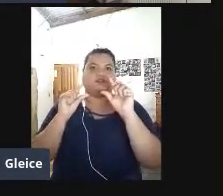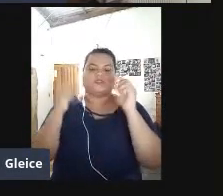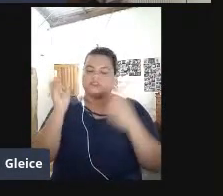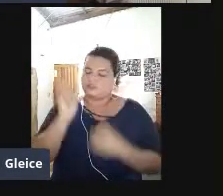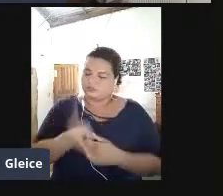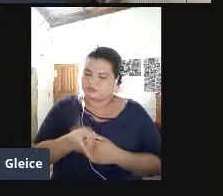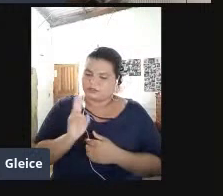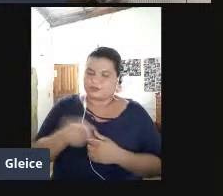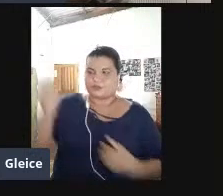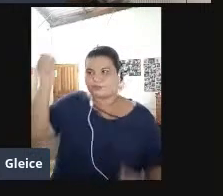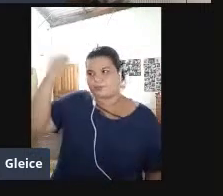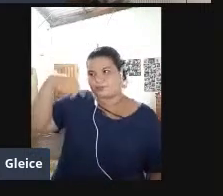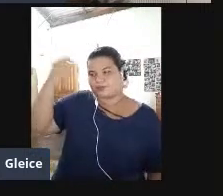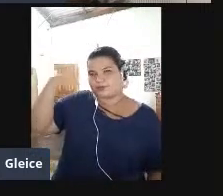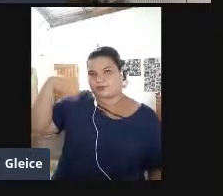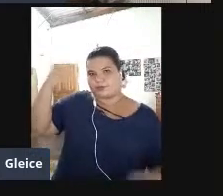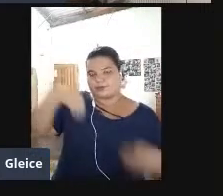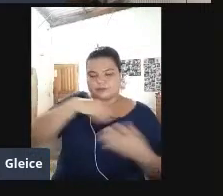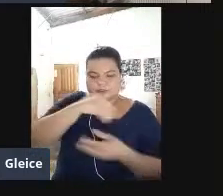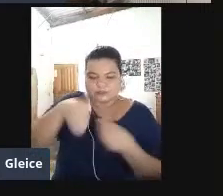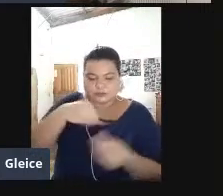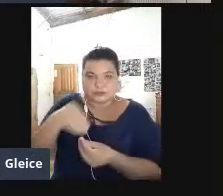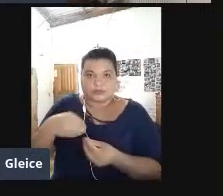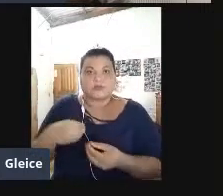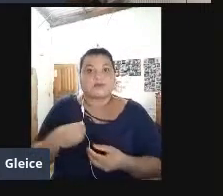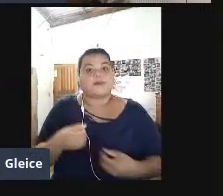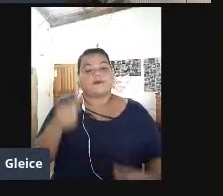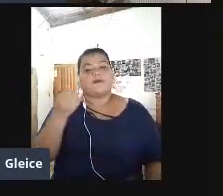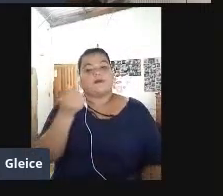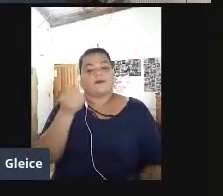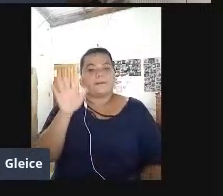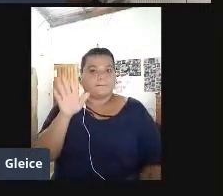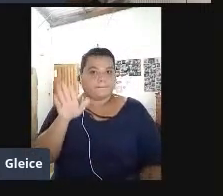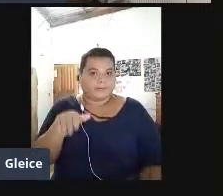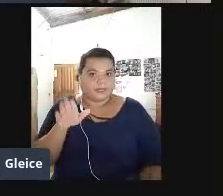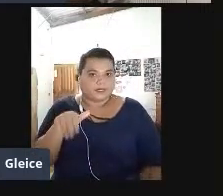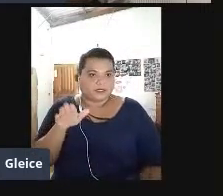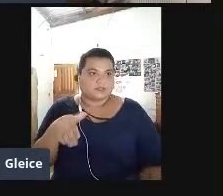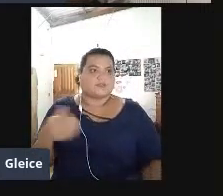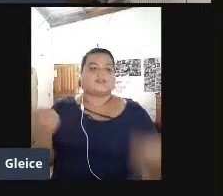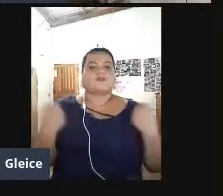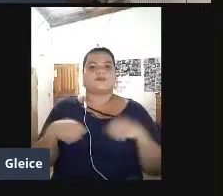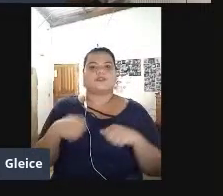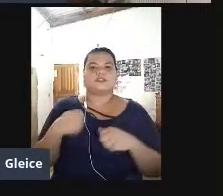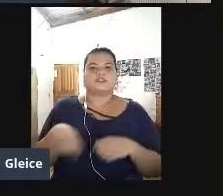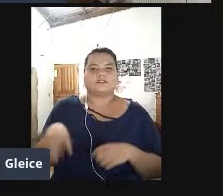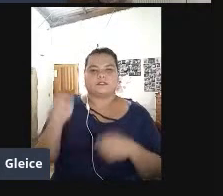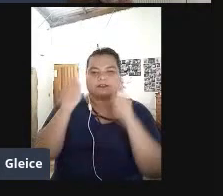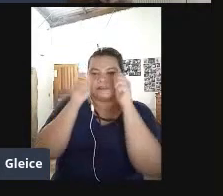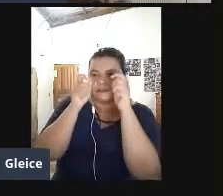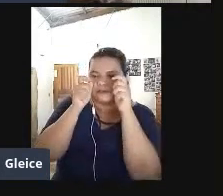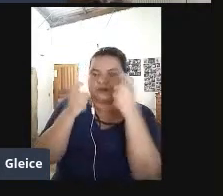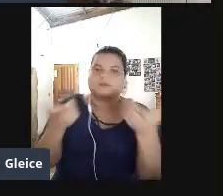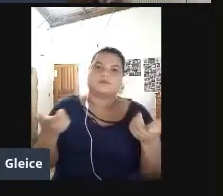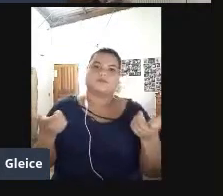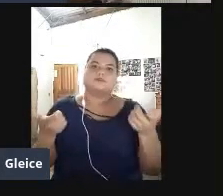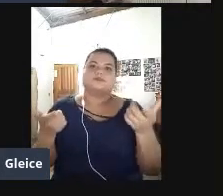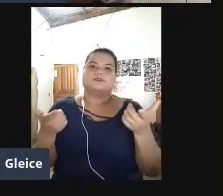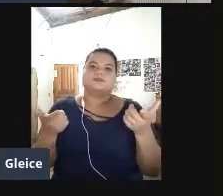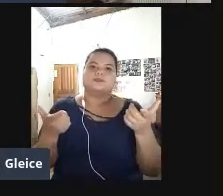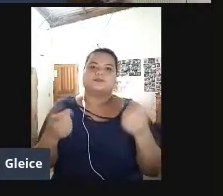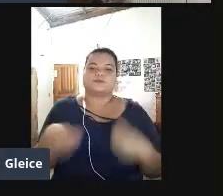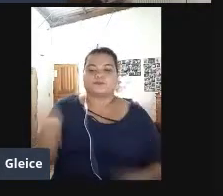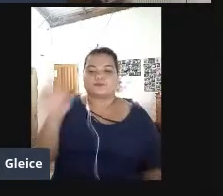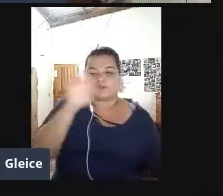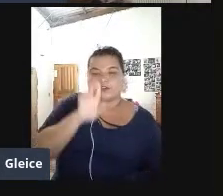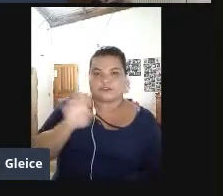modulação. Uma estratégia barata, mas que existe uma administração mais atenciosa, porque é um produto de sistema aberto, ele